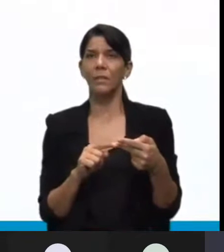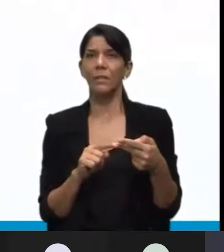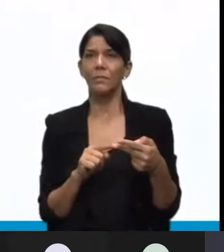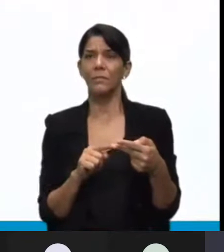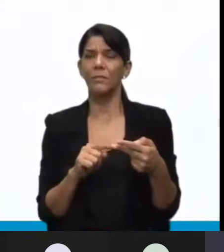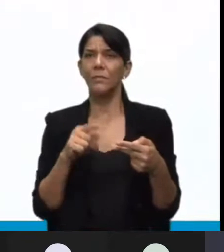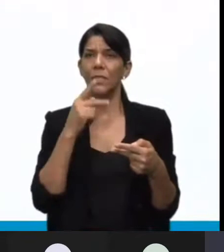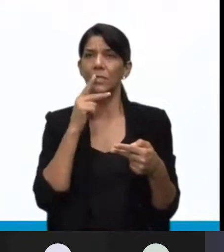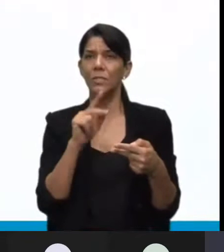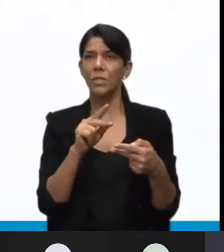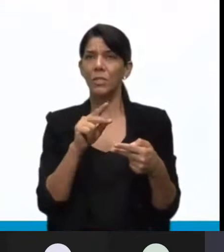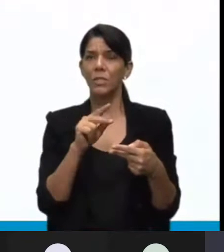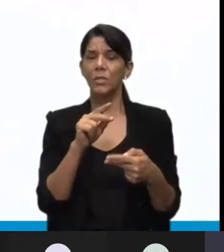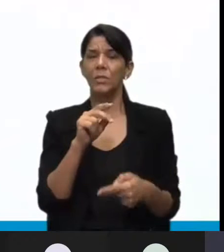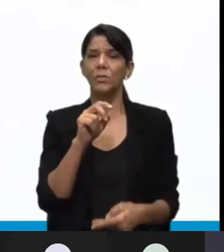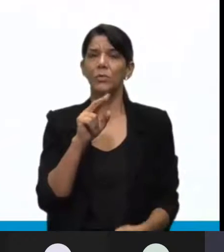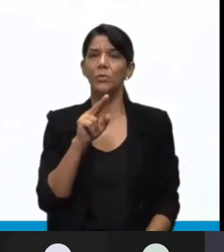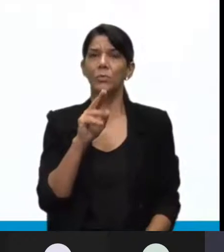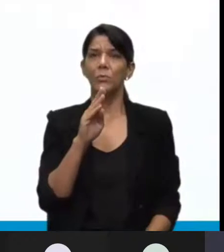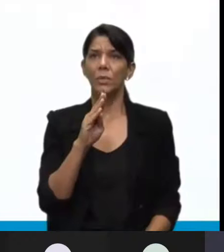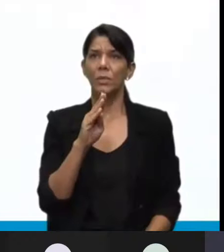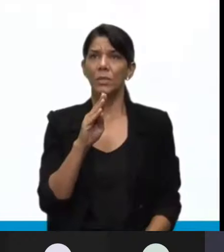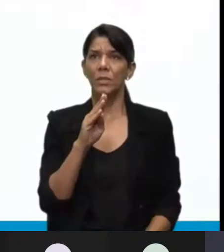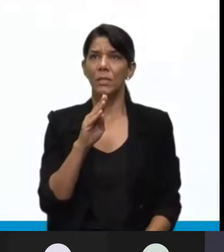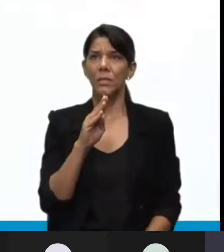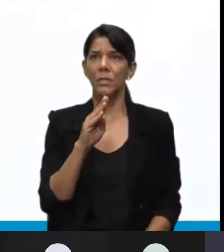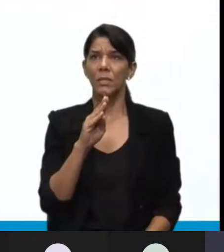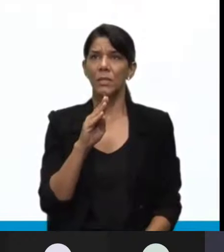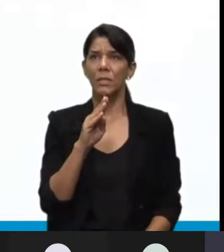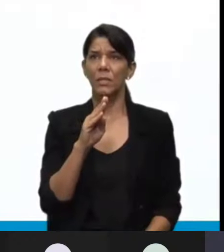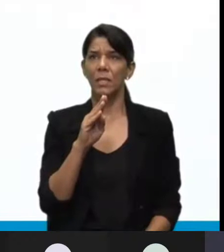e uma que nós chamamos de